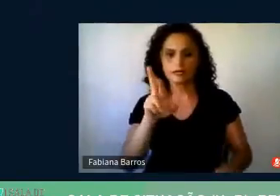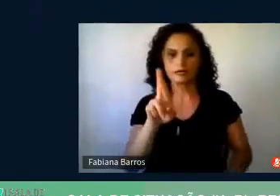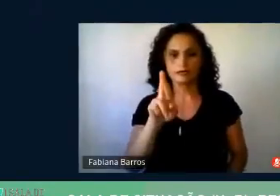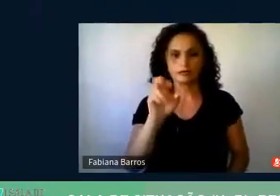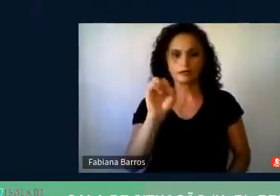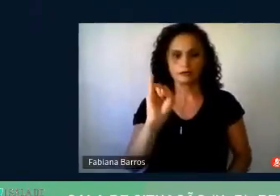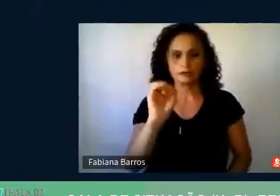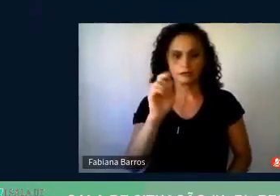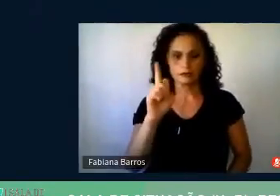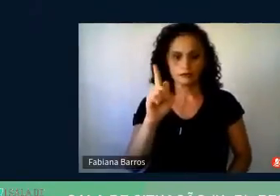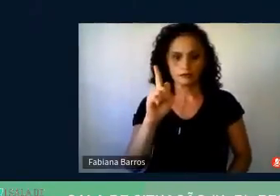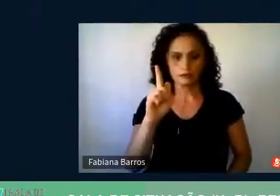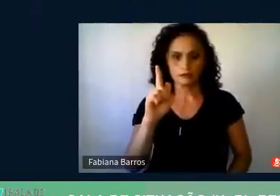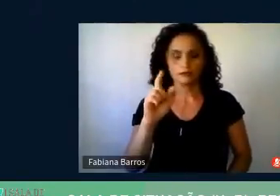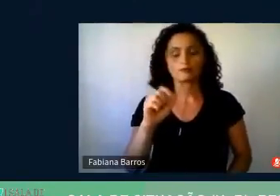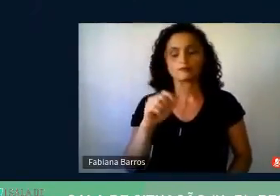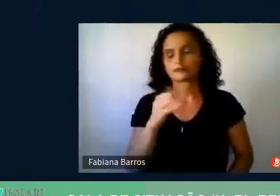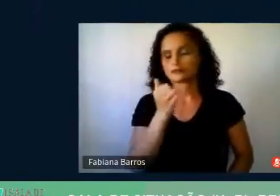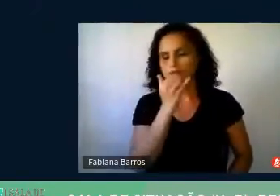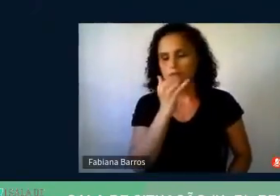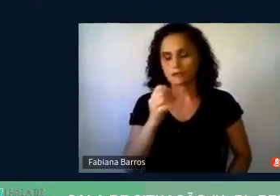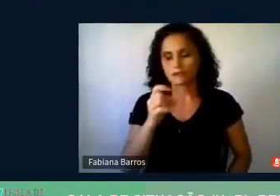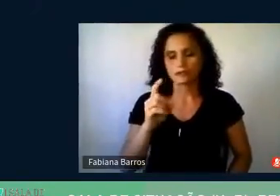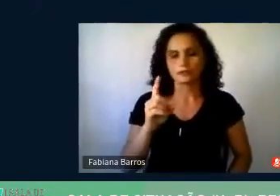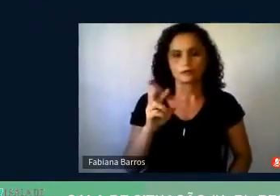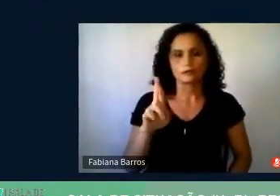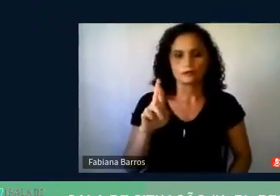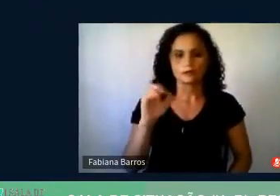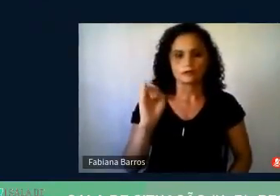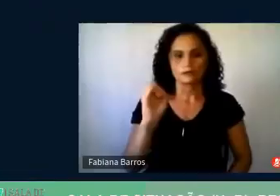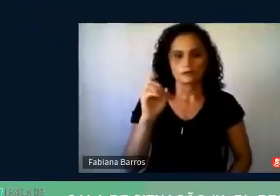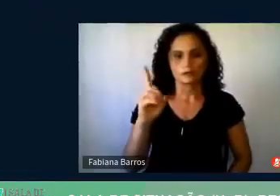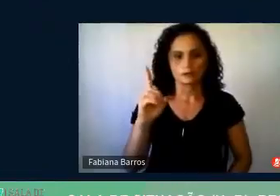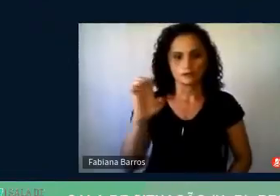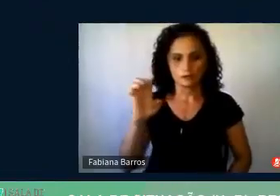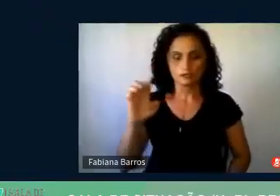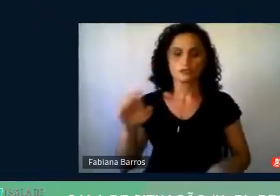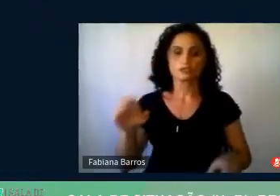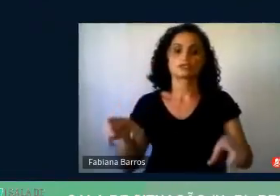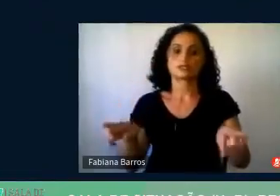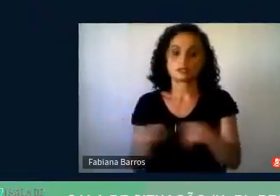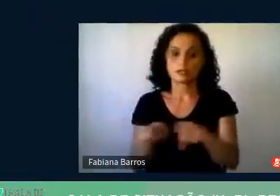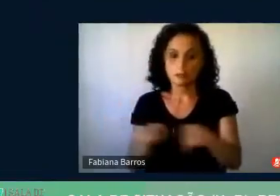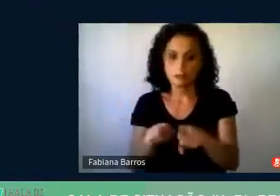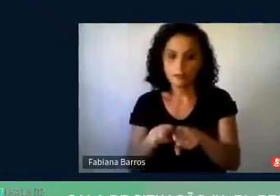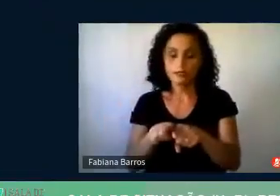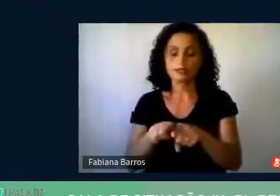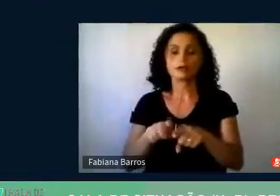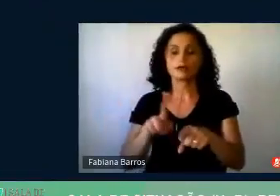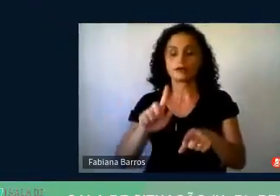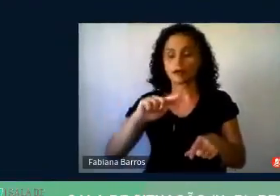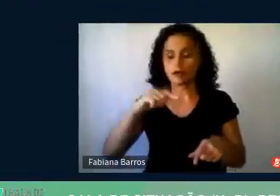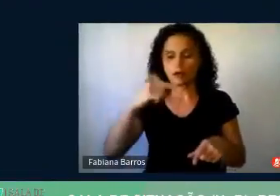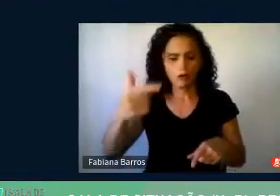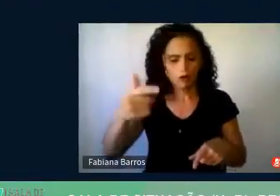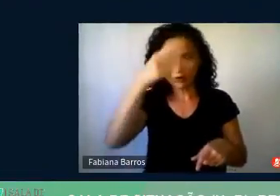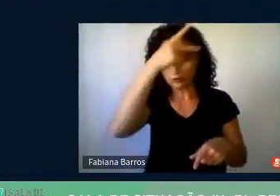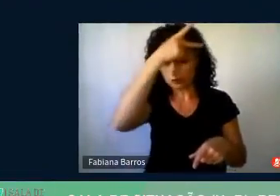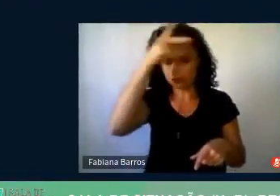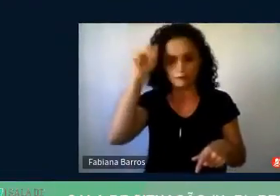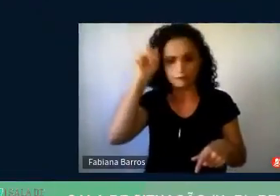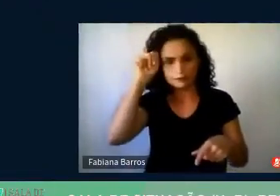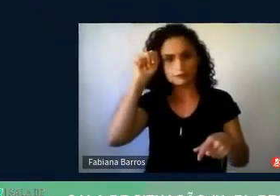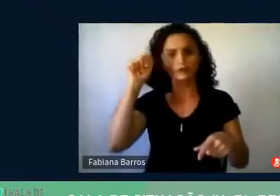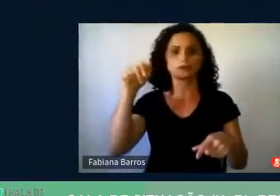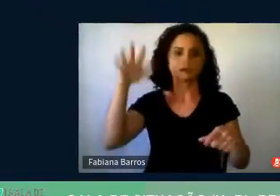os municípios da região do Topama, que são Tocantins, Pará e Maranhão. Esses municípios nós temos apoiado individualmente para que eles possam fortalecer sua